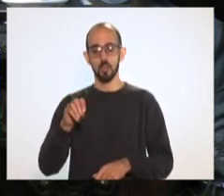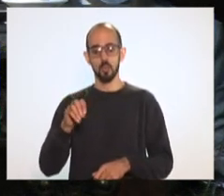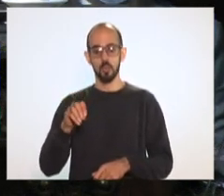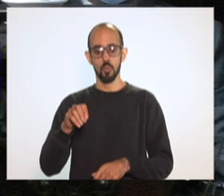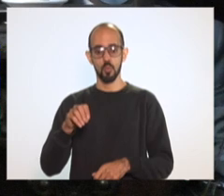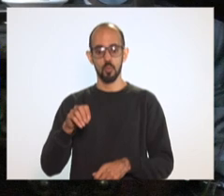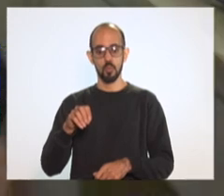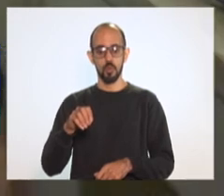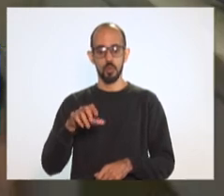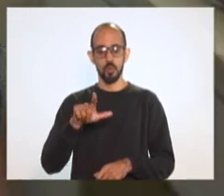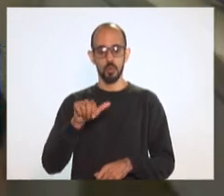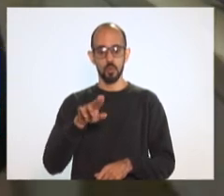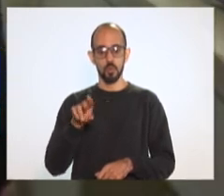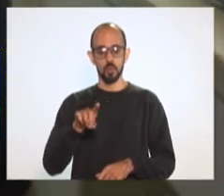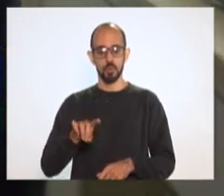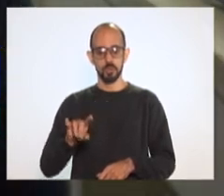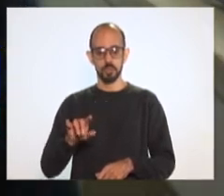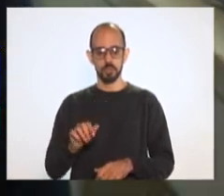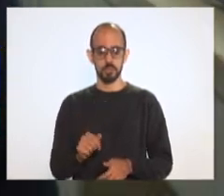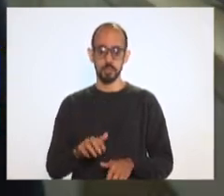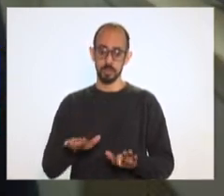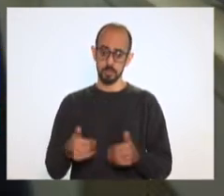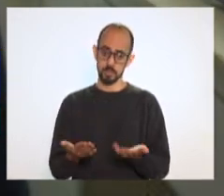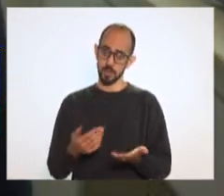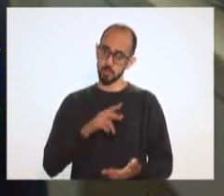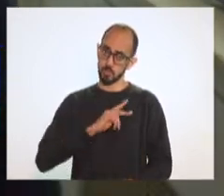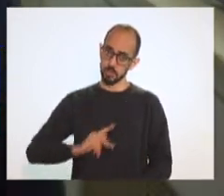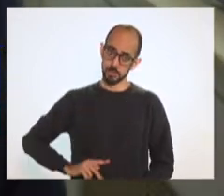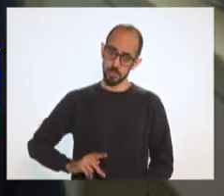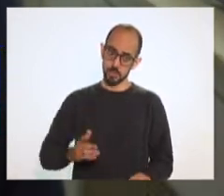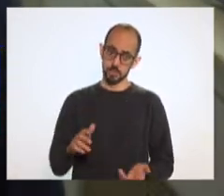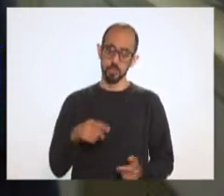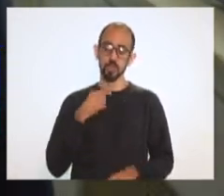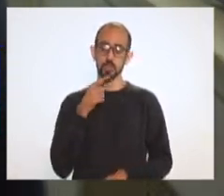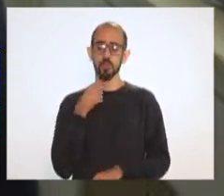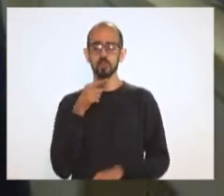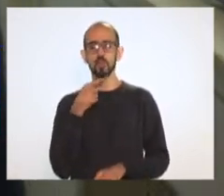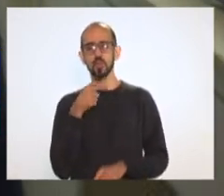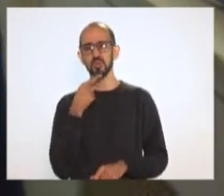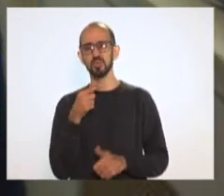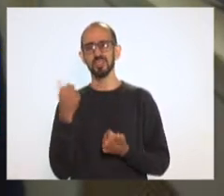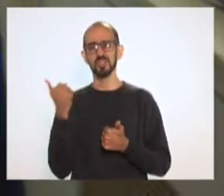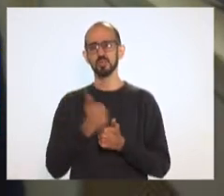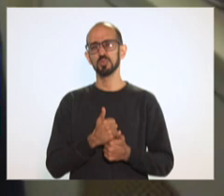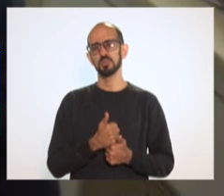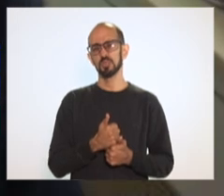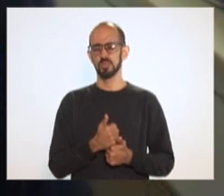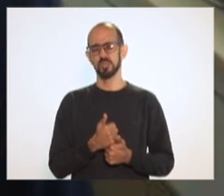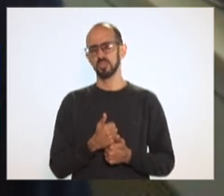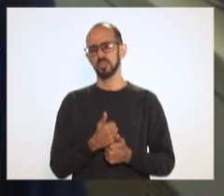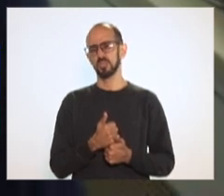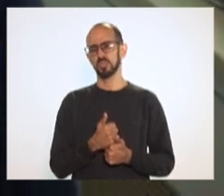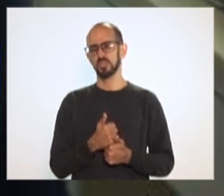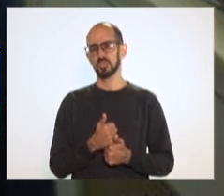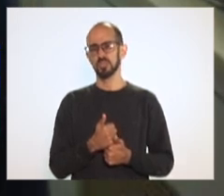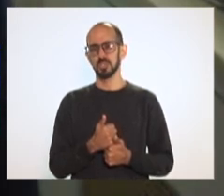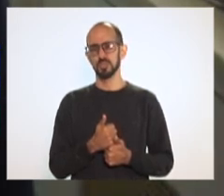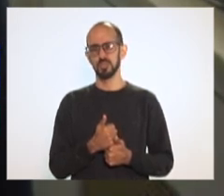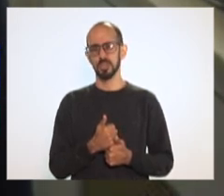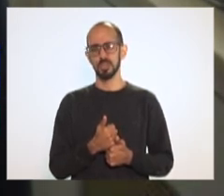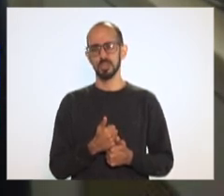Sr. Presidente, só me restou uma dúvida, um substitutivo do